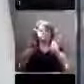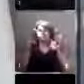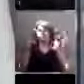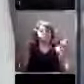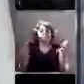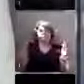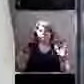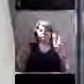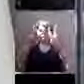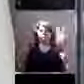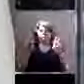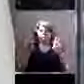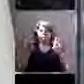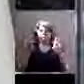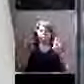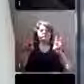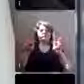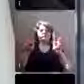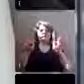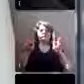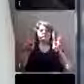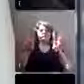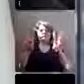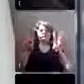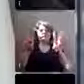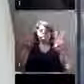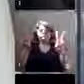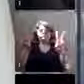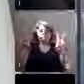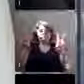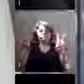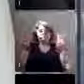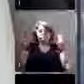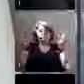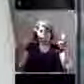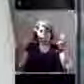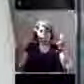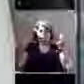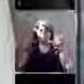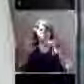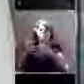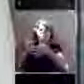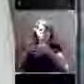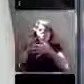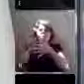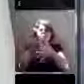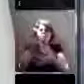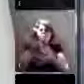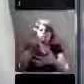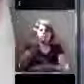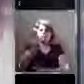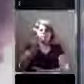conceituação, deixa eu ver o que eu anotei aqui. Qual é o conceito que o verbete traz